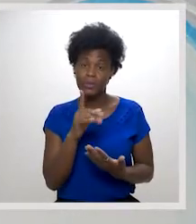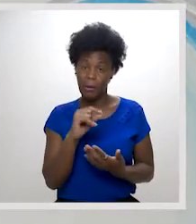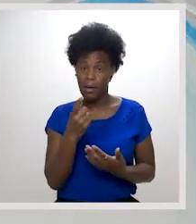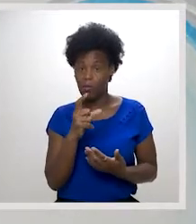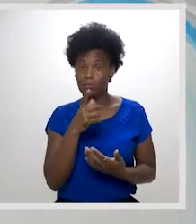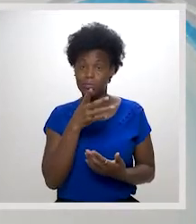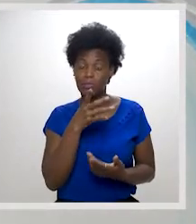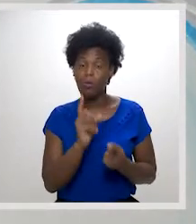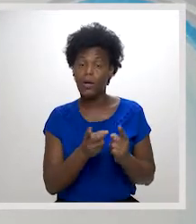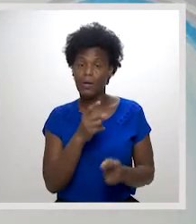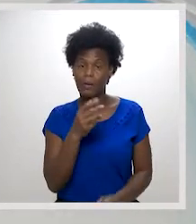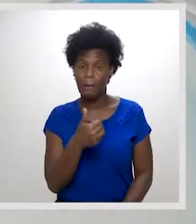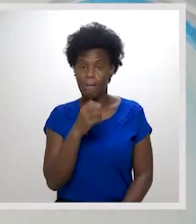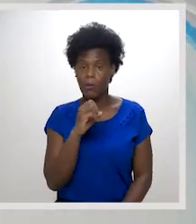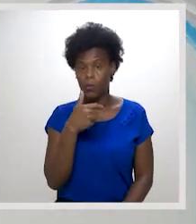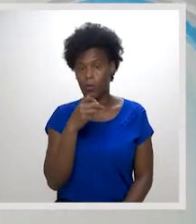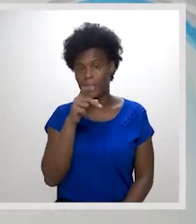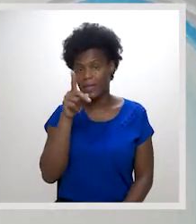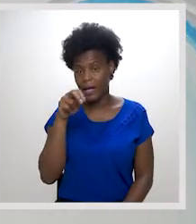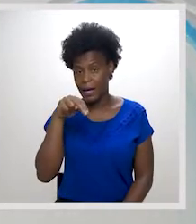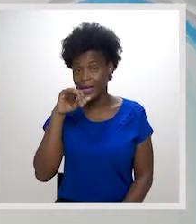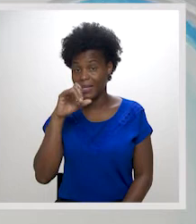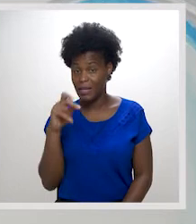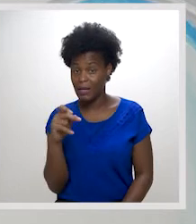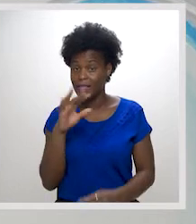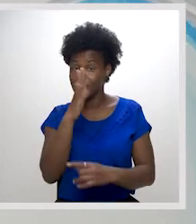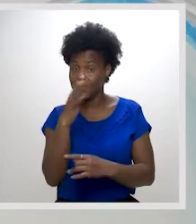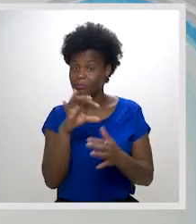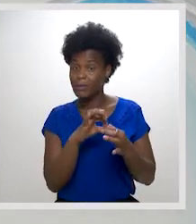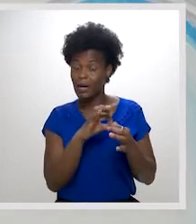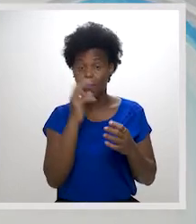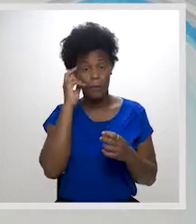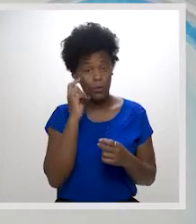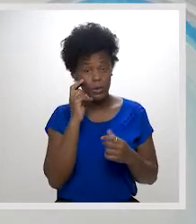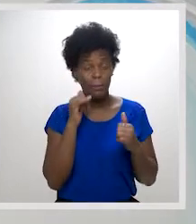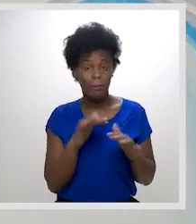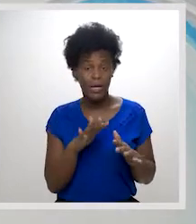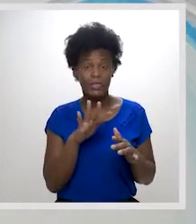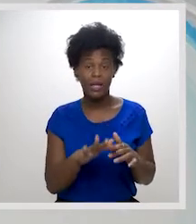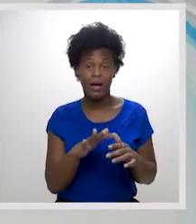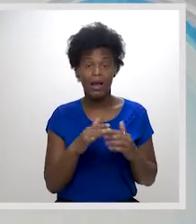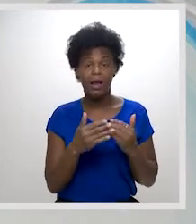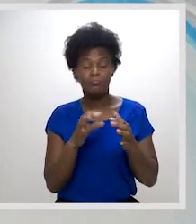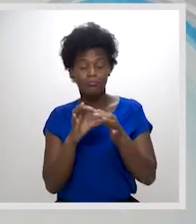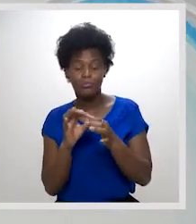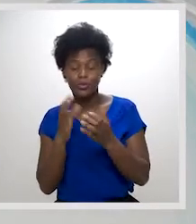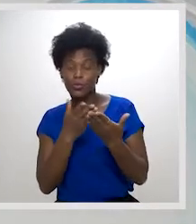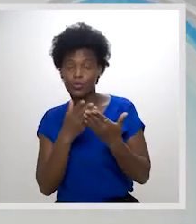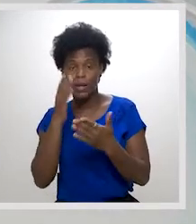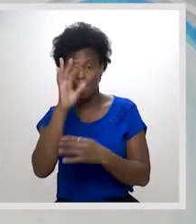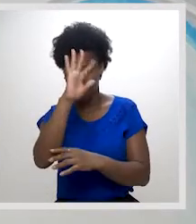definição da botânica. É uma ciência ligada à biologia, mas está afeto